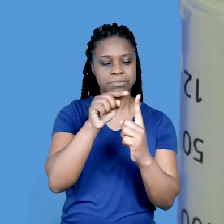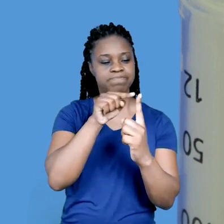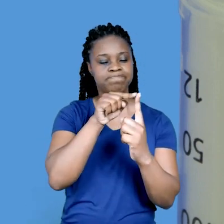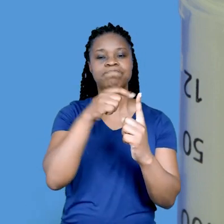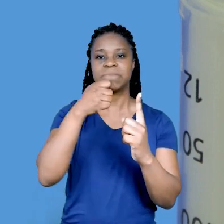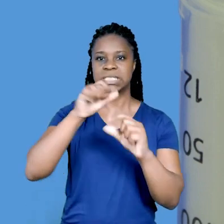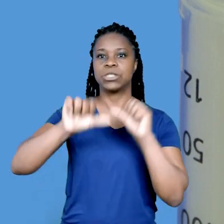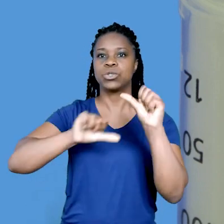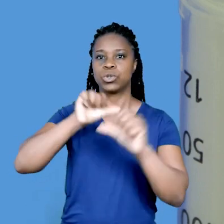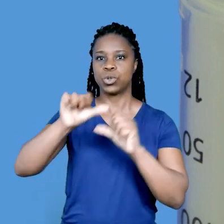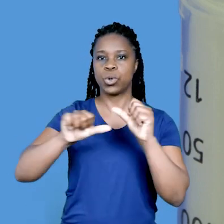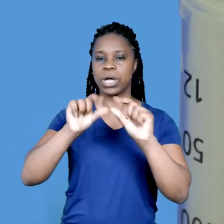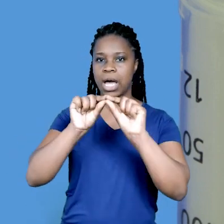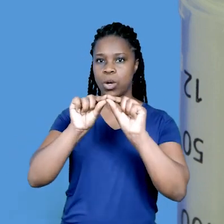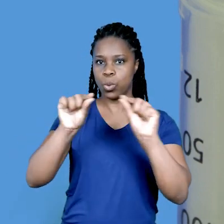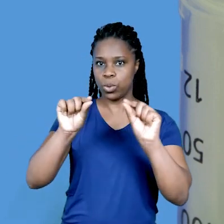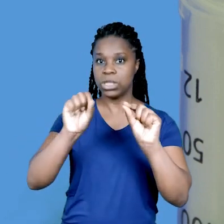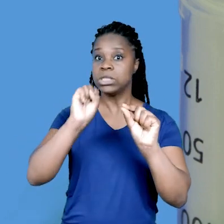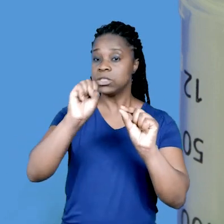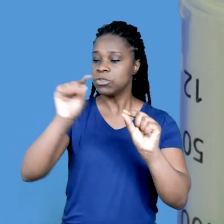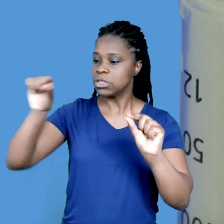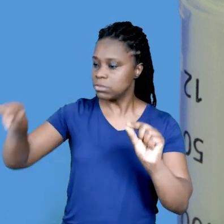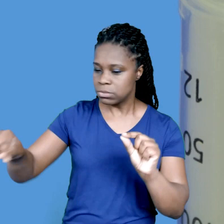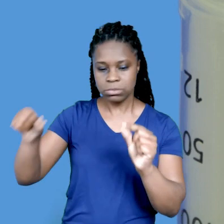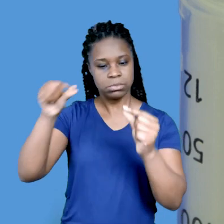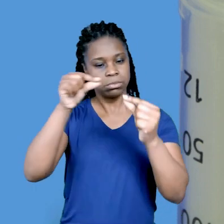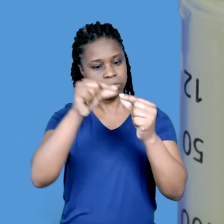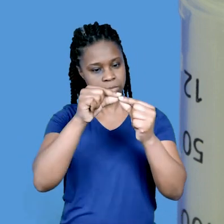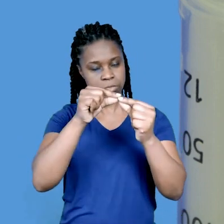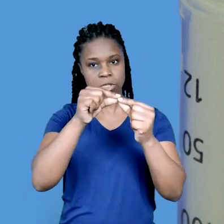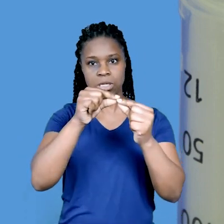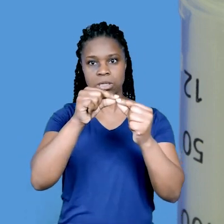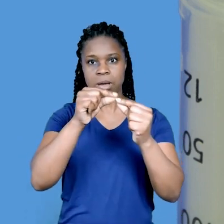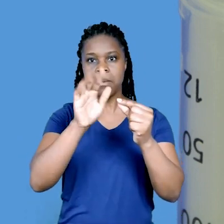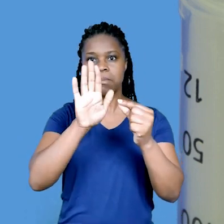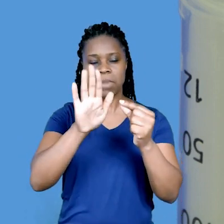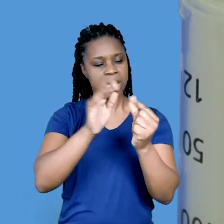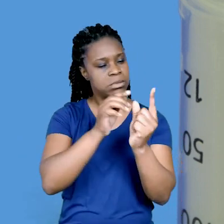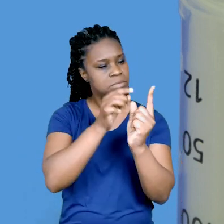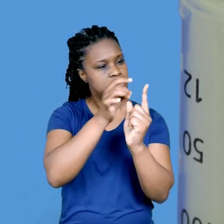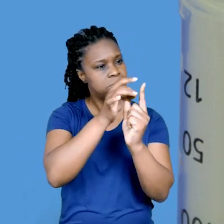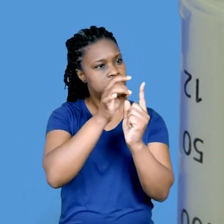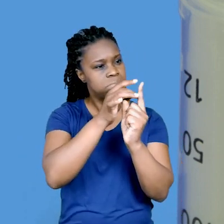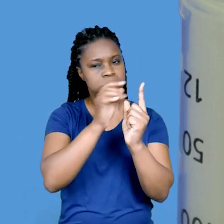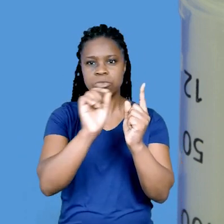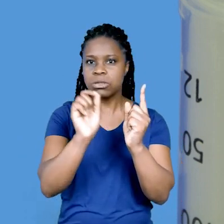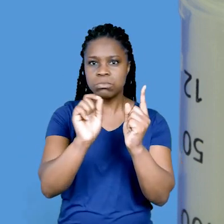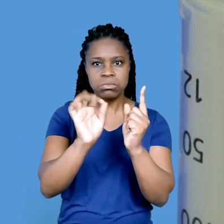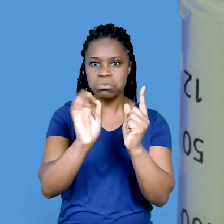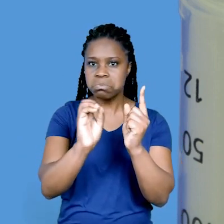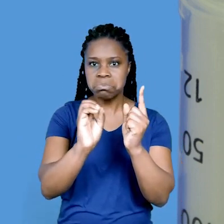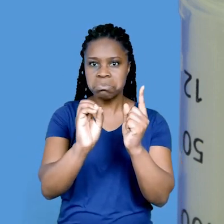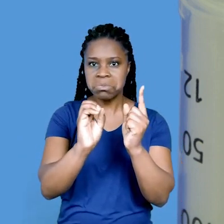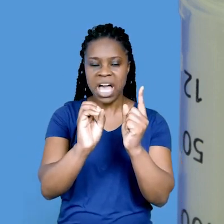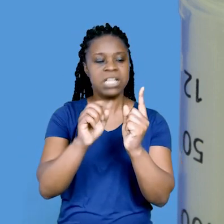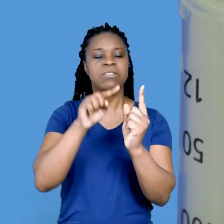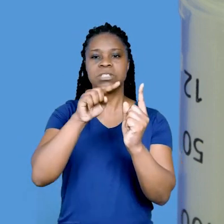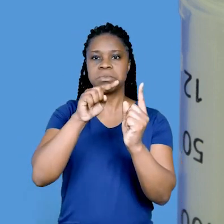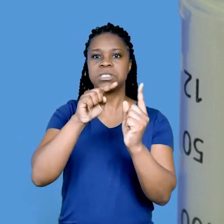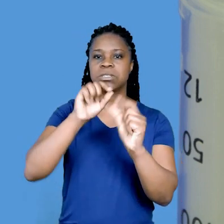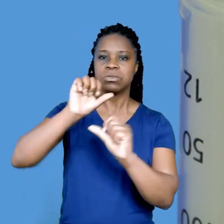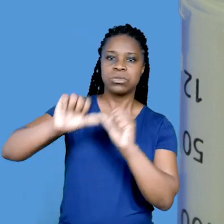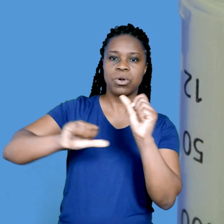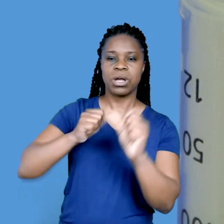ser necessária. Se após a troca da agulha a gota ainda não aparecer, provavelmente o sistema está